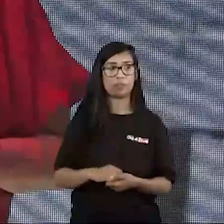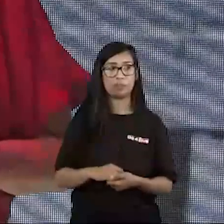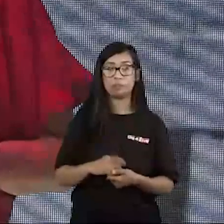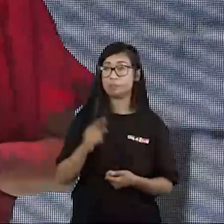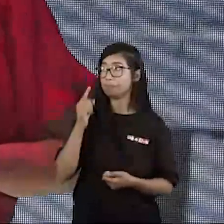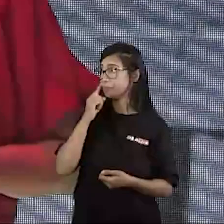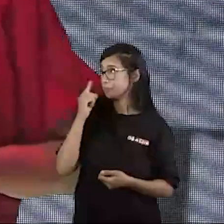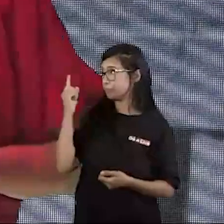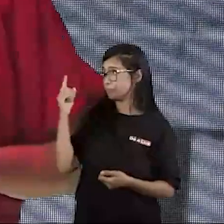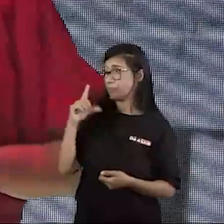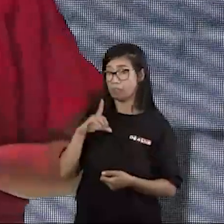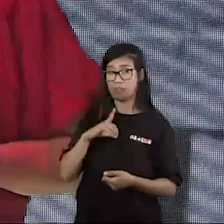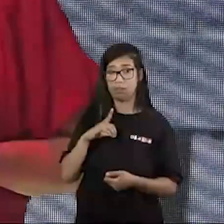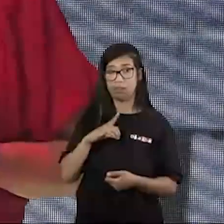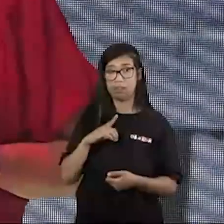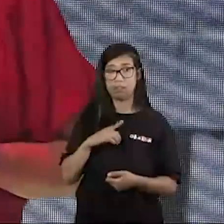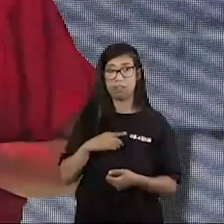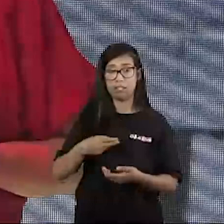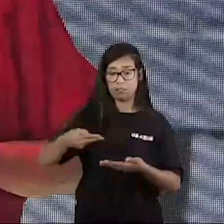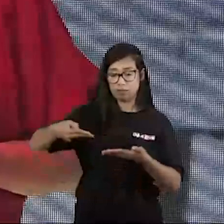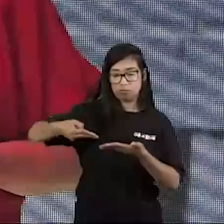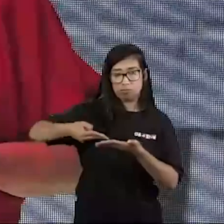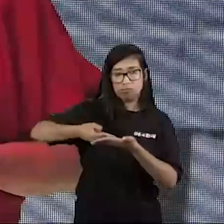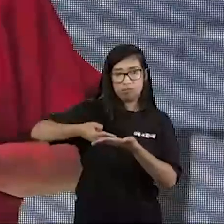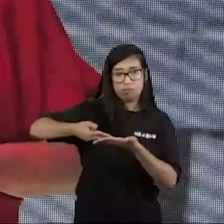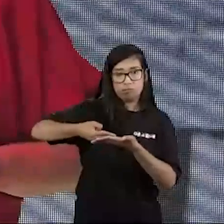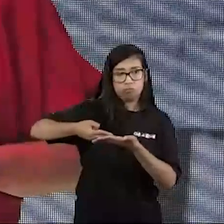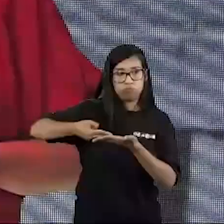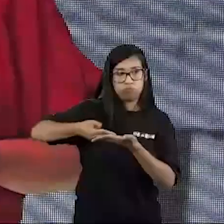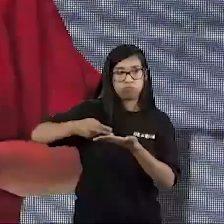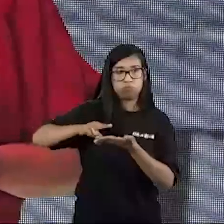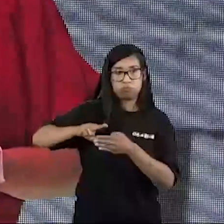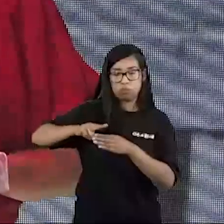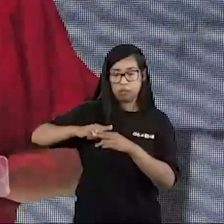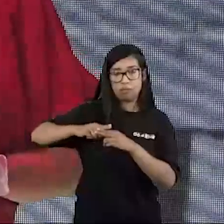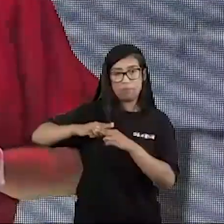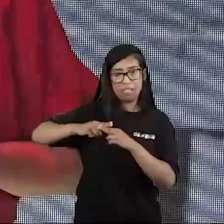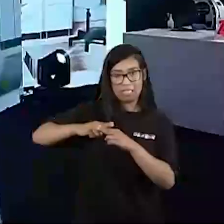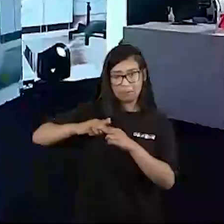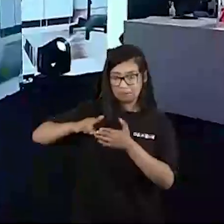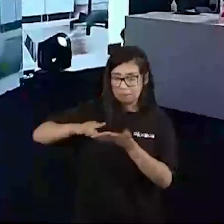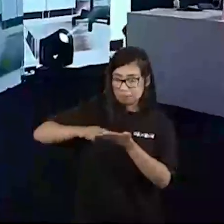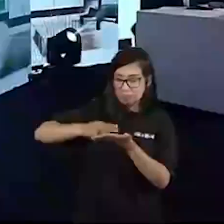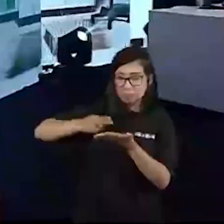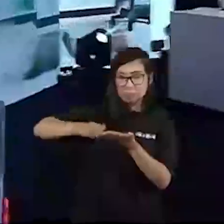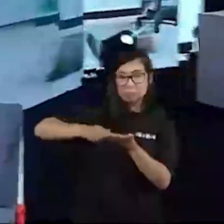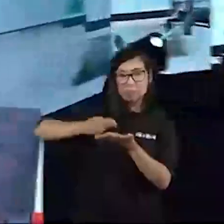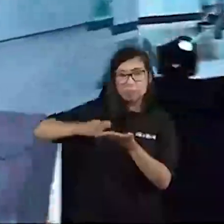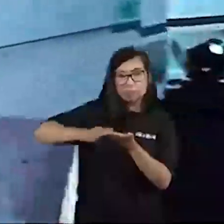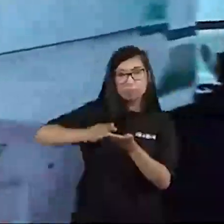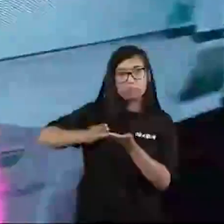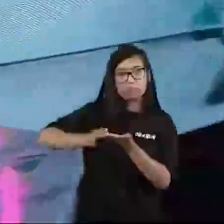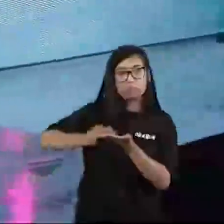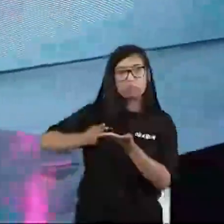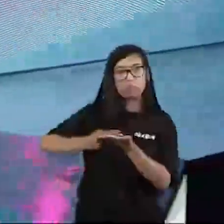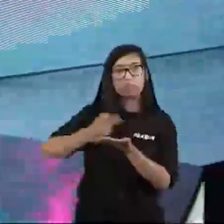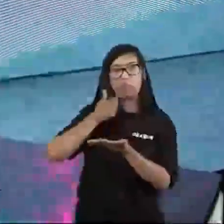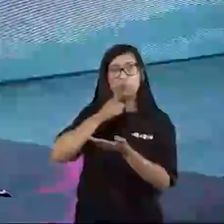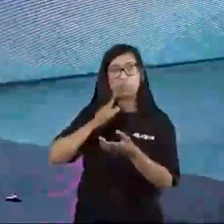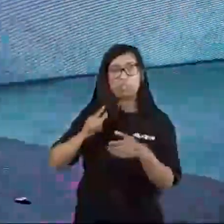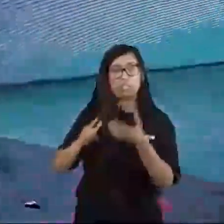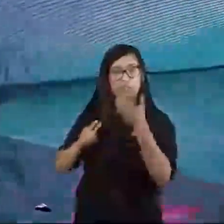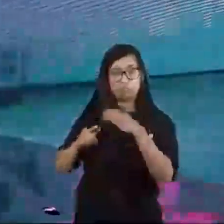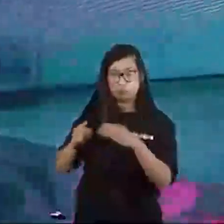professora Ramadinha. A professora Ramadinha, todo mundo que foi pupilo dela carrega a espátula, e hoje eu dissemino o uso da espátula para os meus pupilos